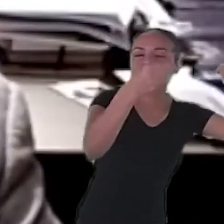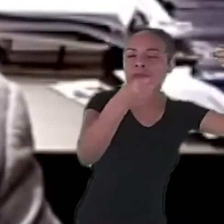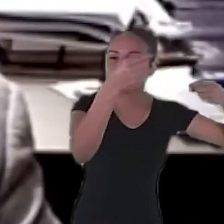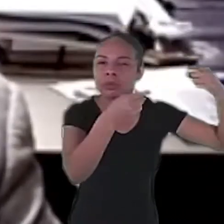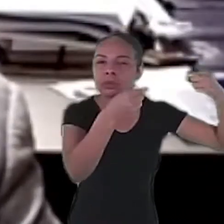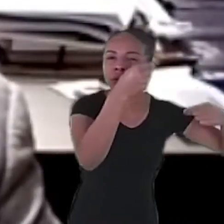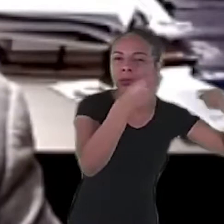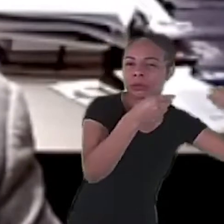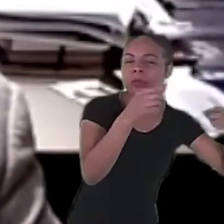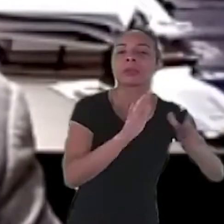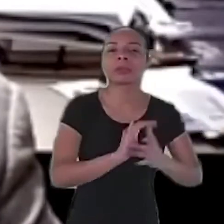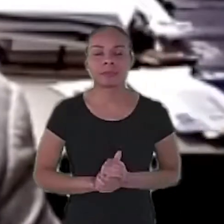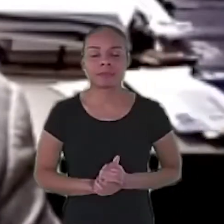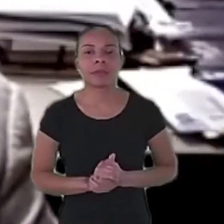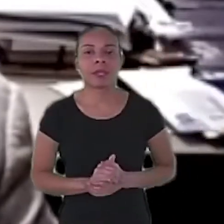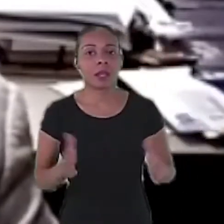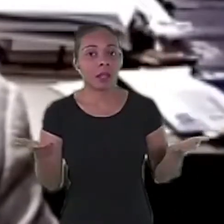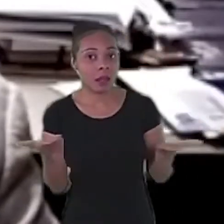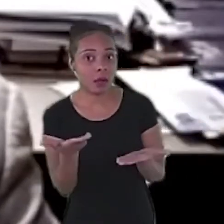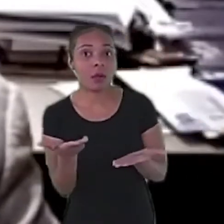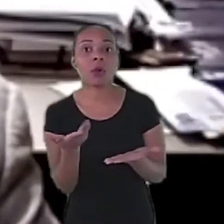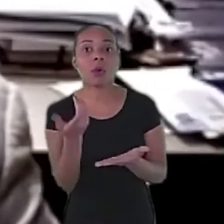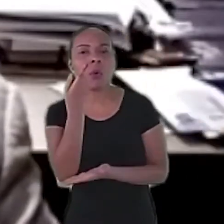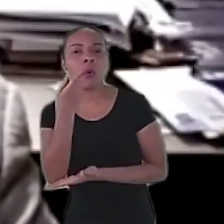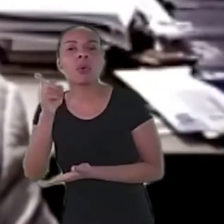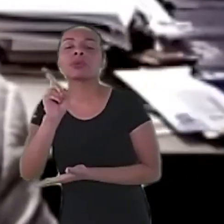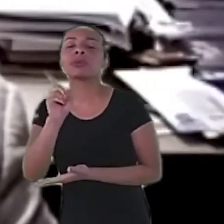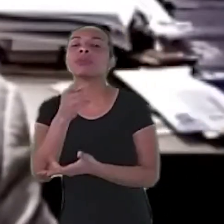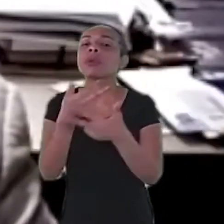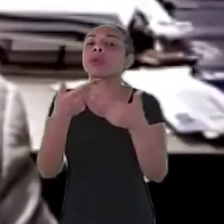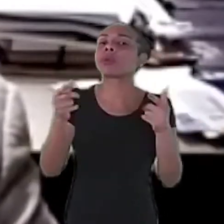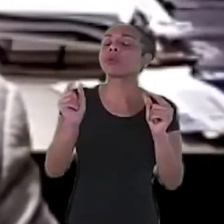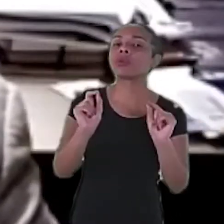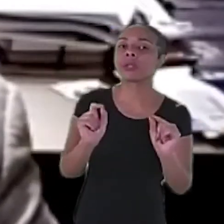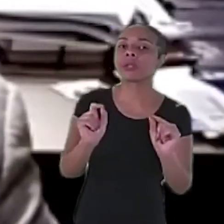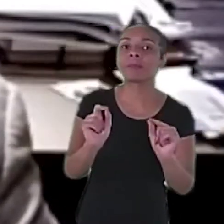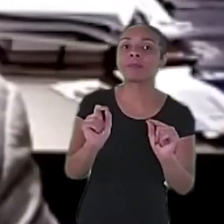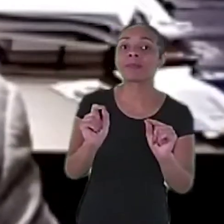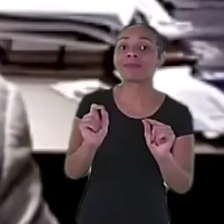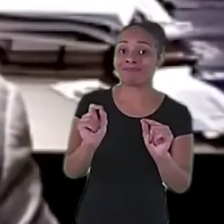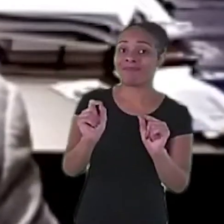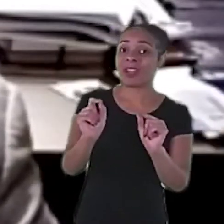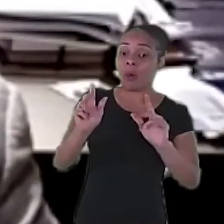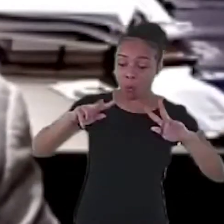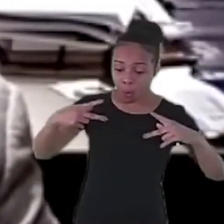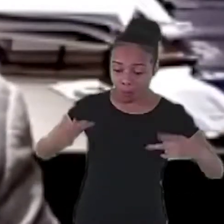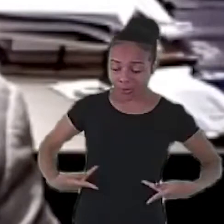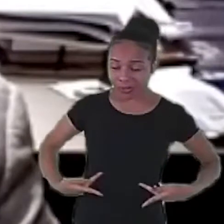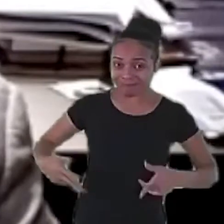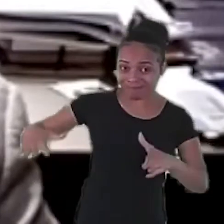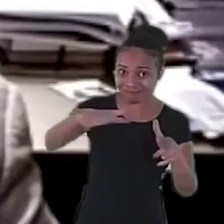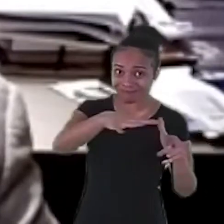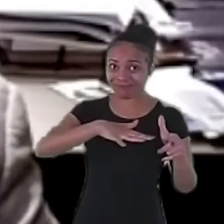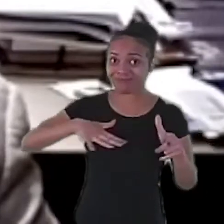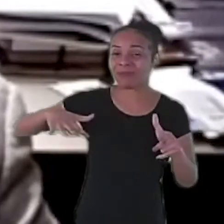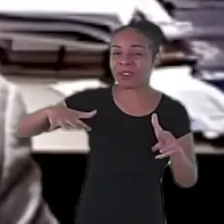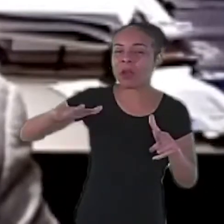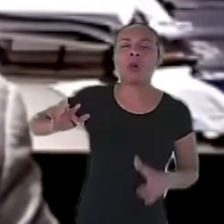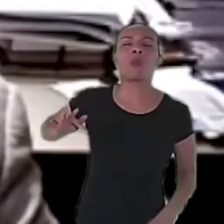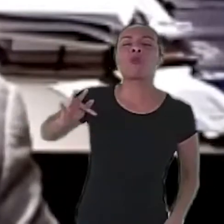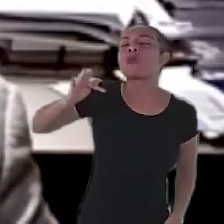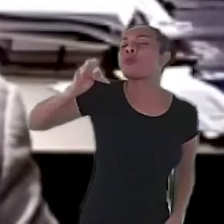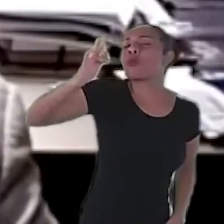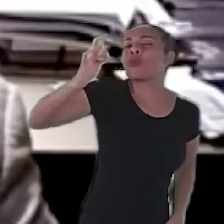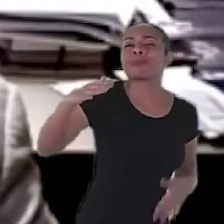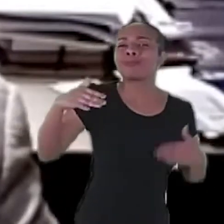questão nessa fala, que é qual o futuro da humanidade diante de tantos desafios? O